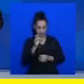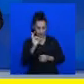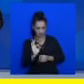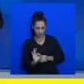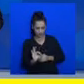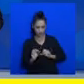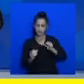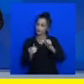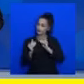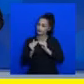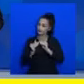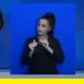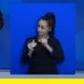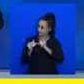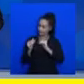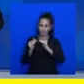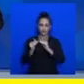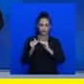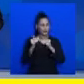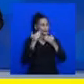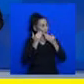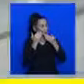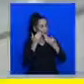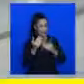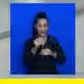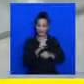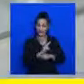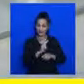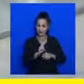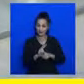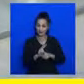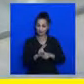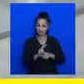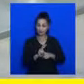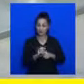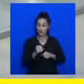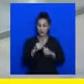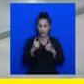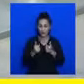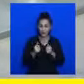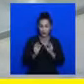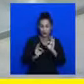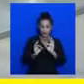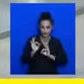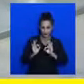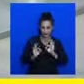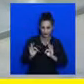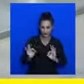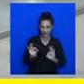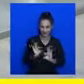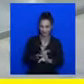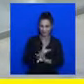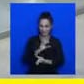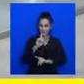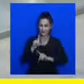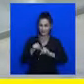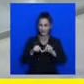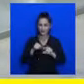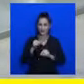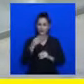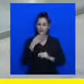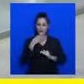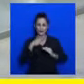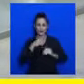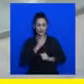confirmam? Sim, confirmo. Sim, confirmo. Obrigado, auditoras. Muito bem, tudo preparado para o sorteio, então,